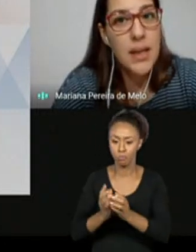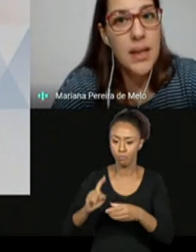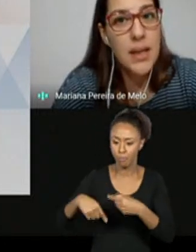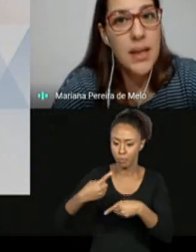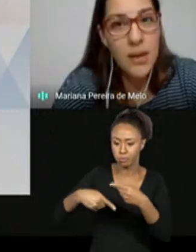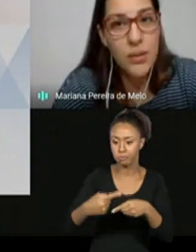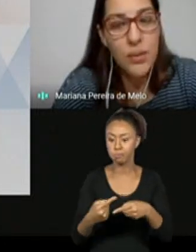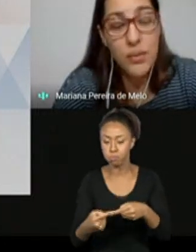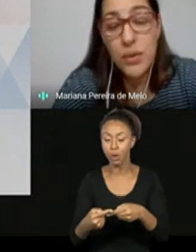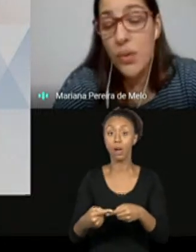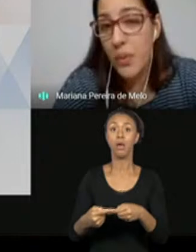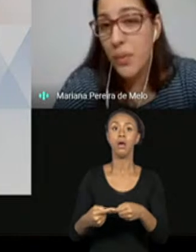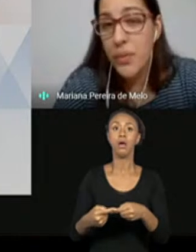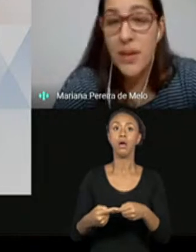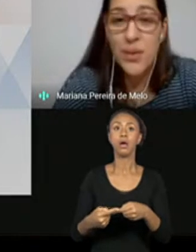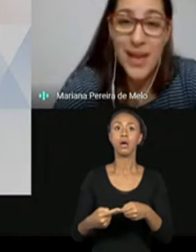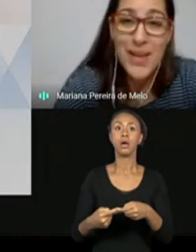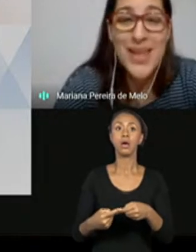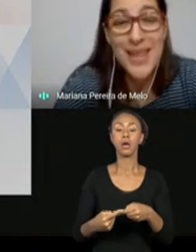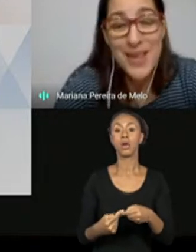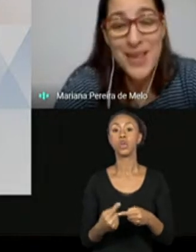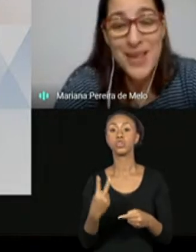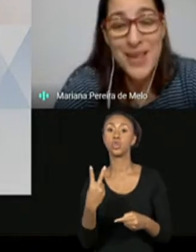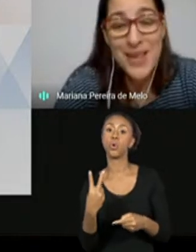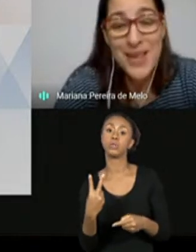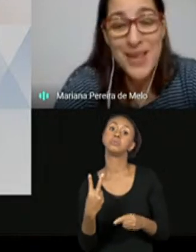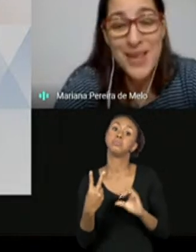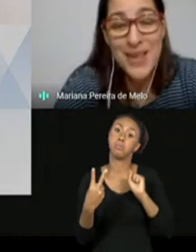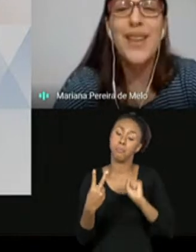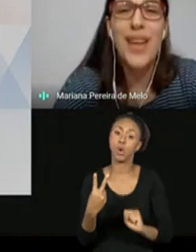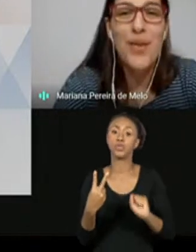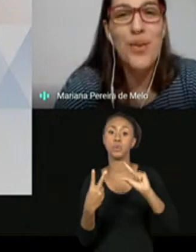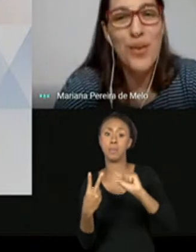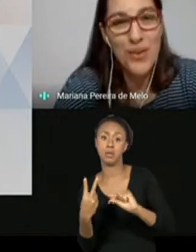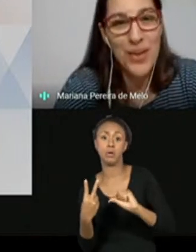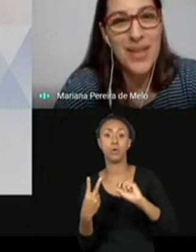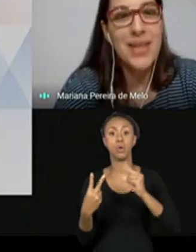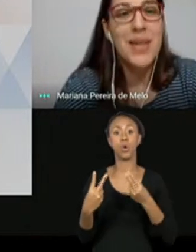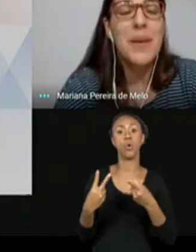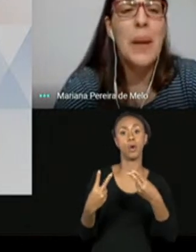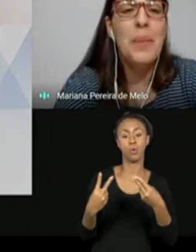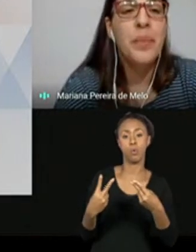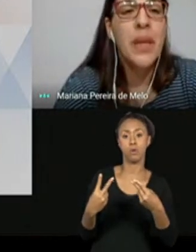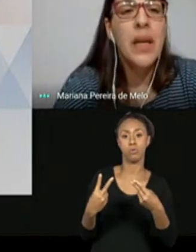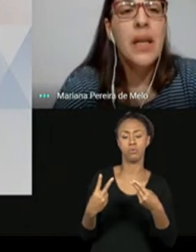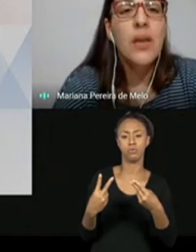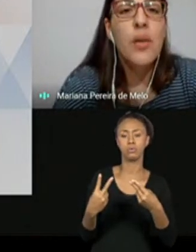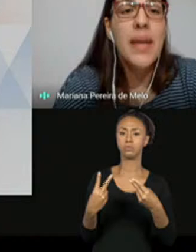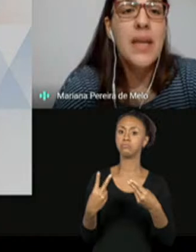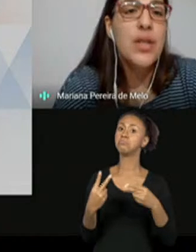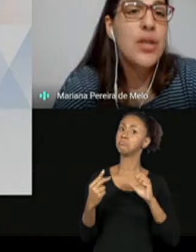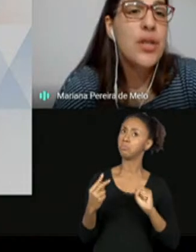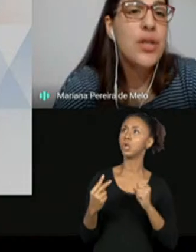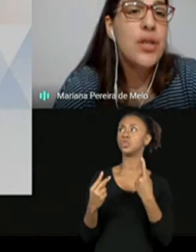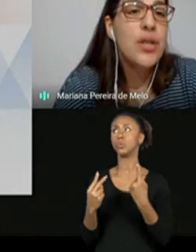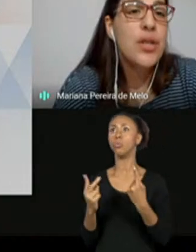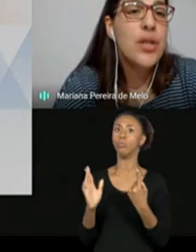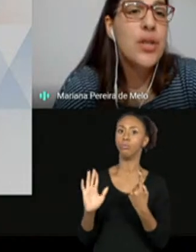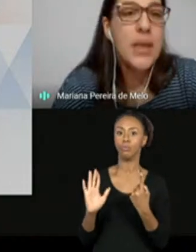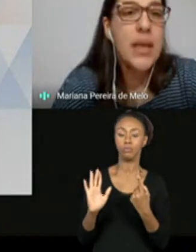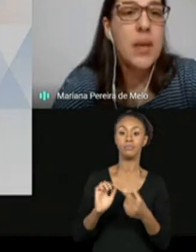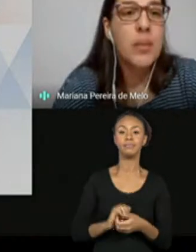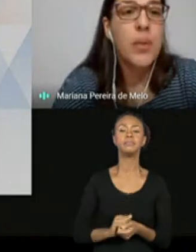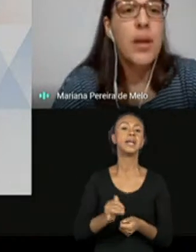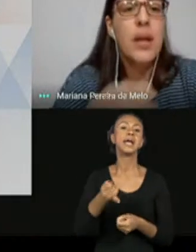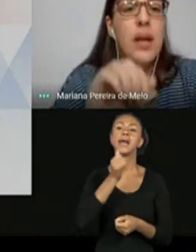esse resultado, desculpa, os resultados que satisfazem esse evento é 1 ou 2. Tá? Então, como é que a gente calcularia,